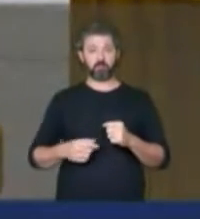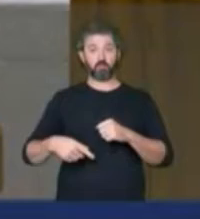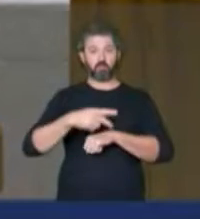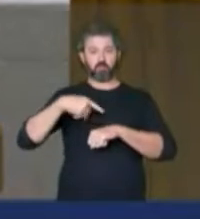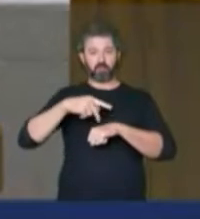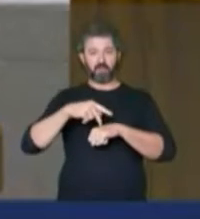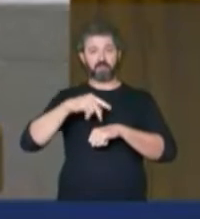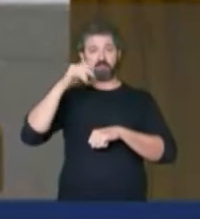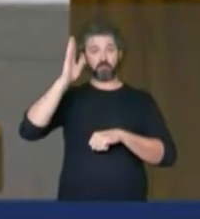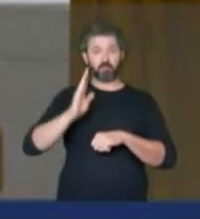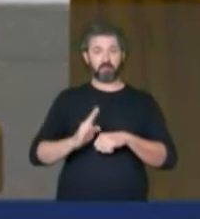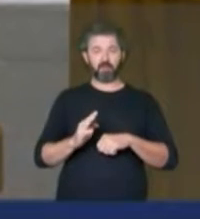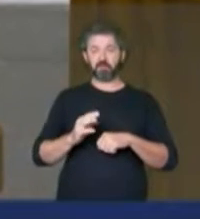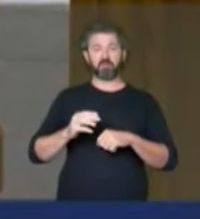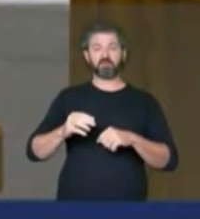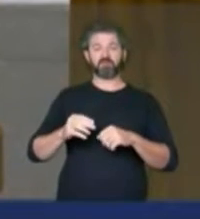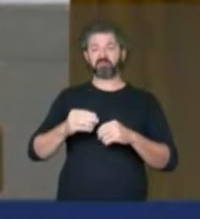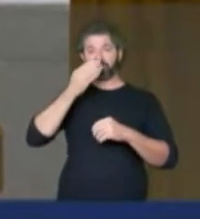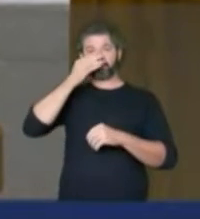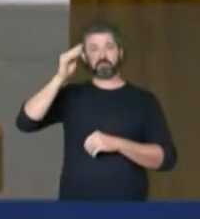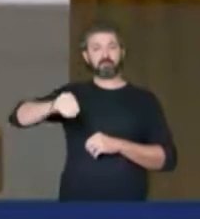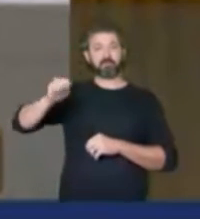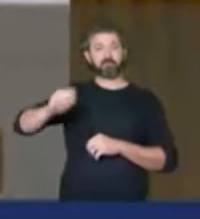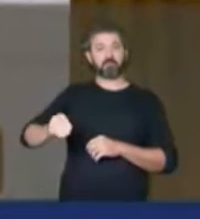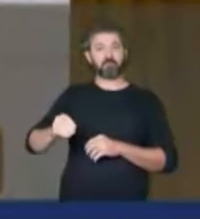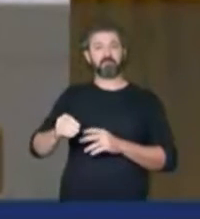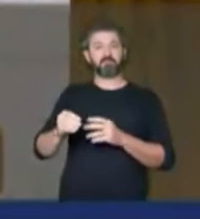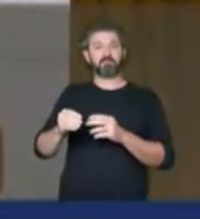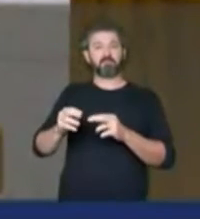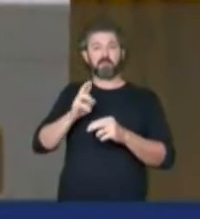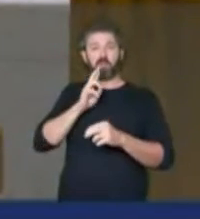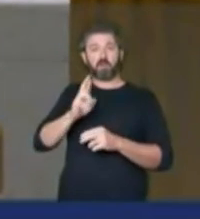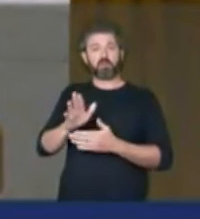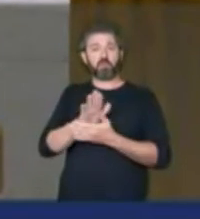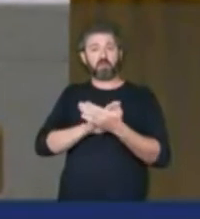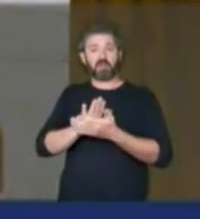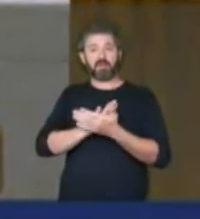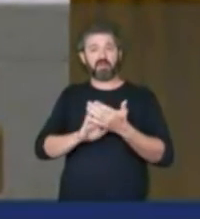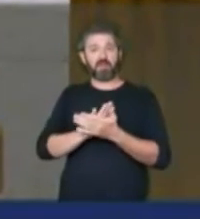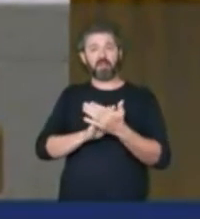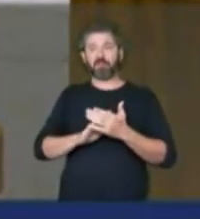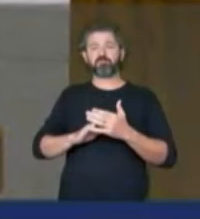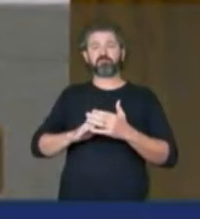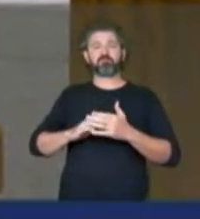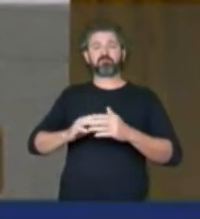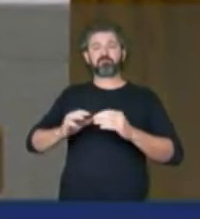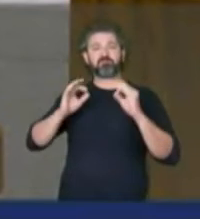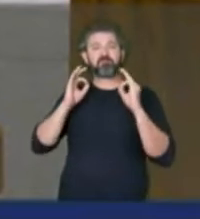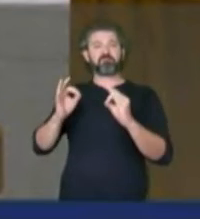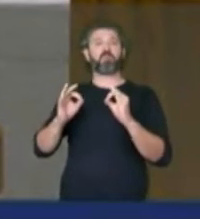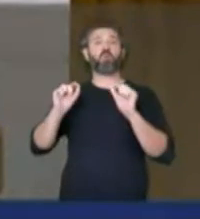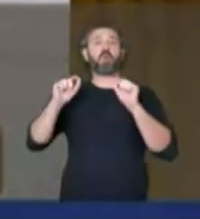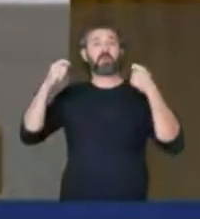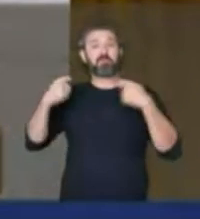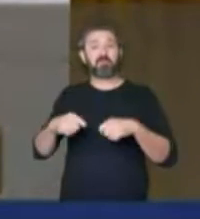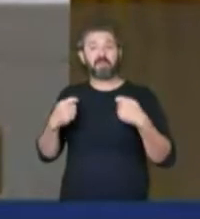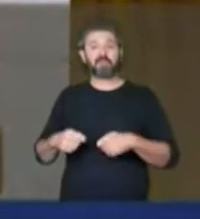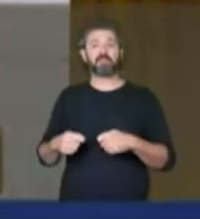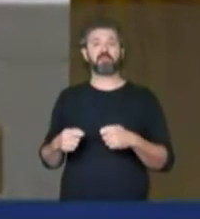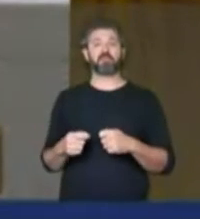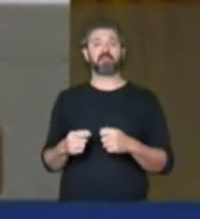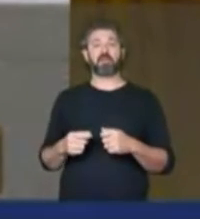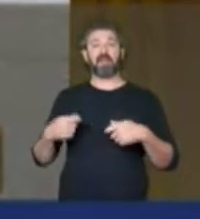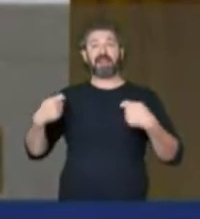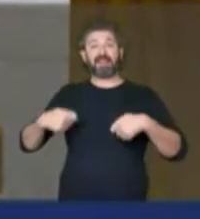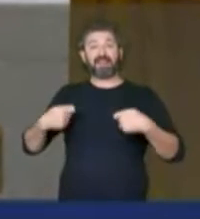Estado brasileiro ausente, que não responde à altura das demandas hoje